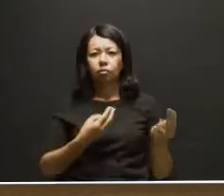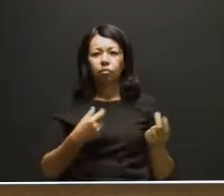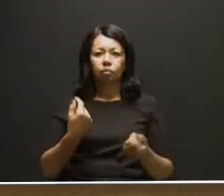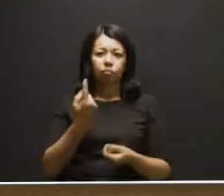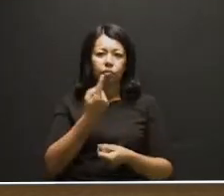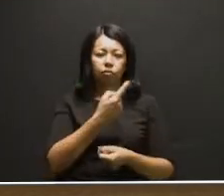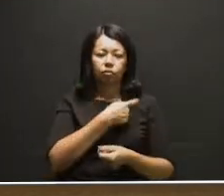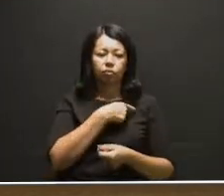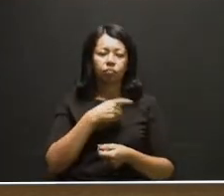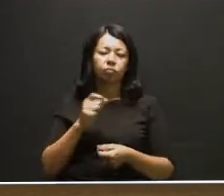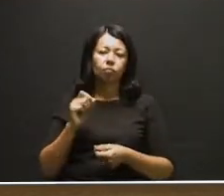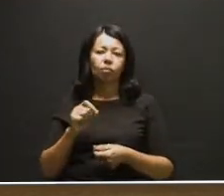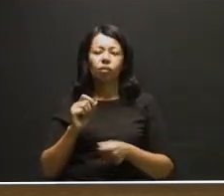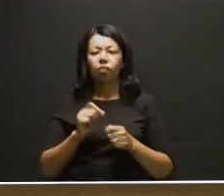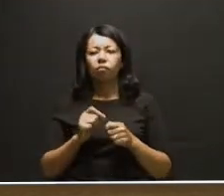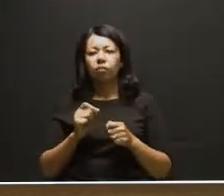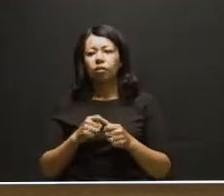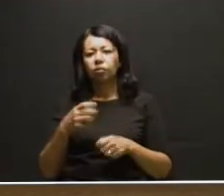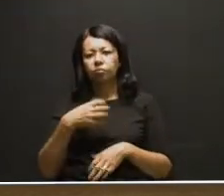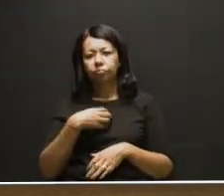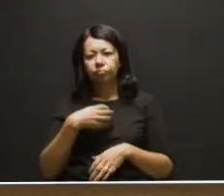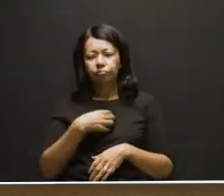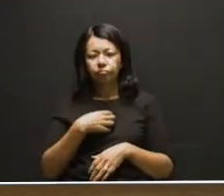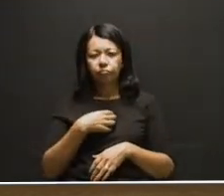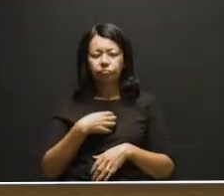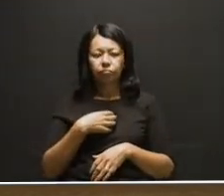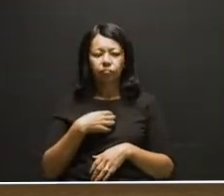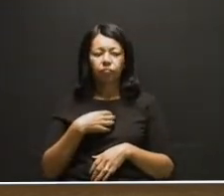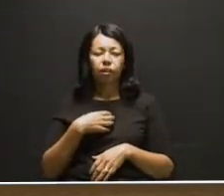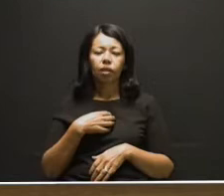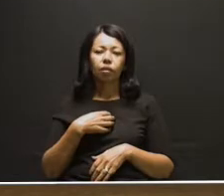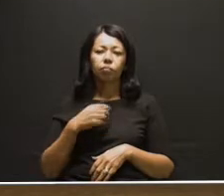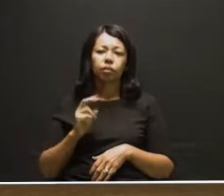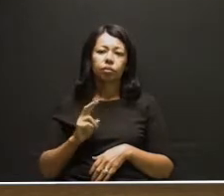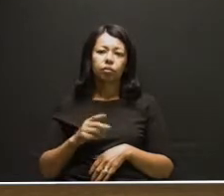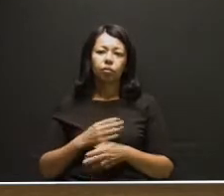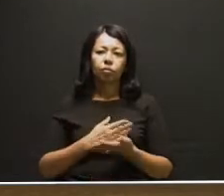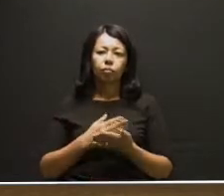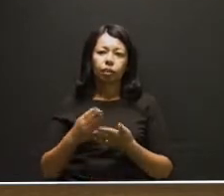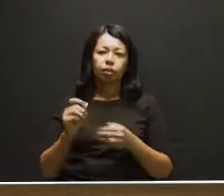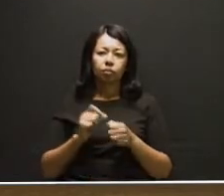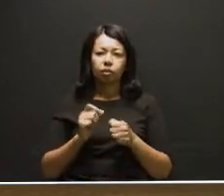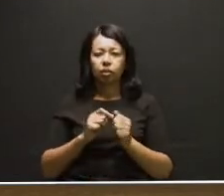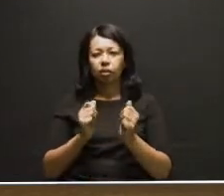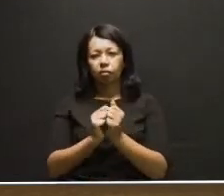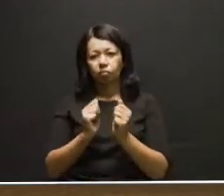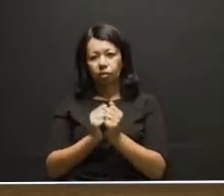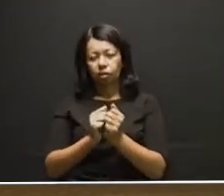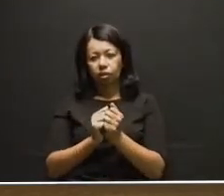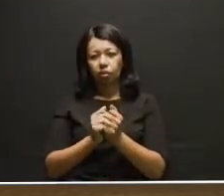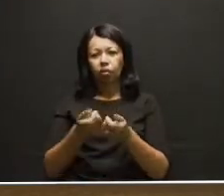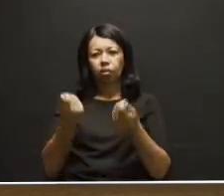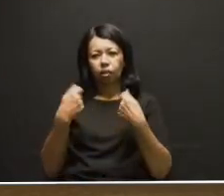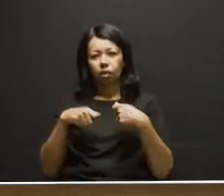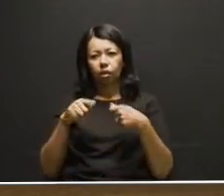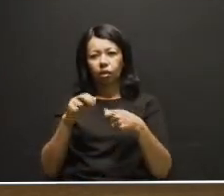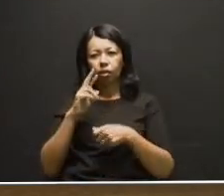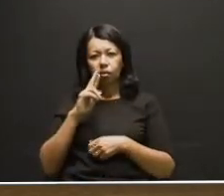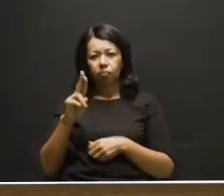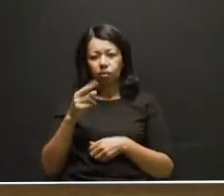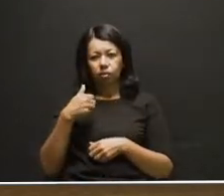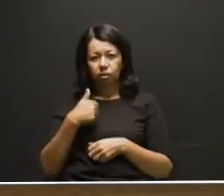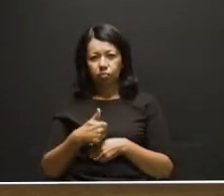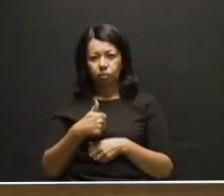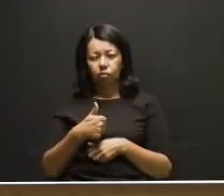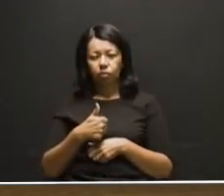assim enxugar a máquina pública mas depois você começa a fazer com que a máquina pública começa a dar resultados em